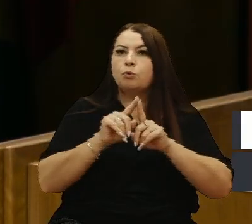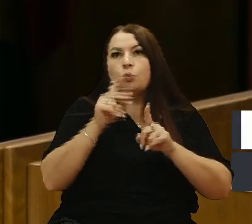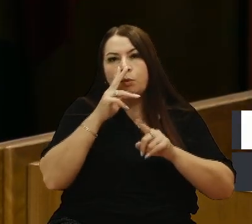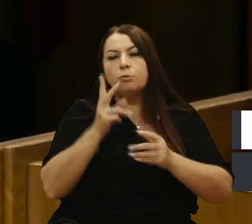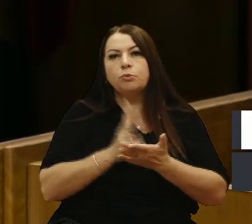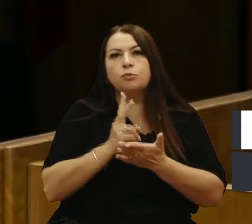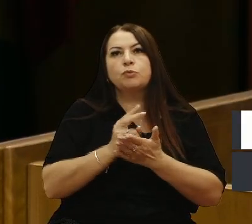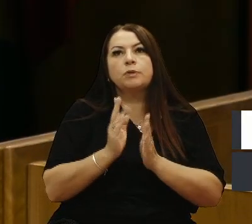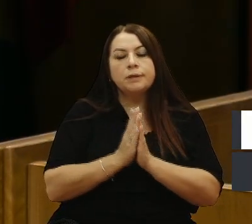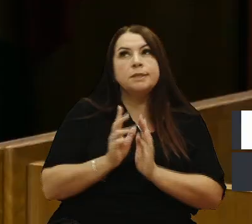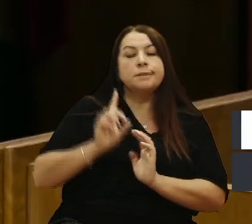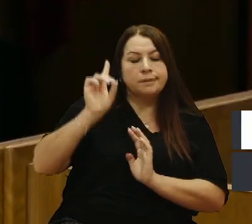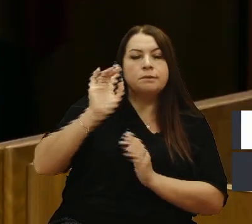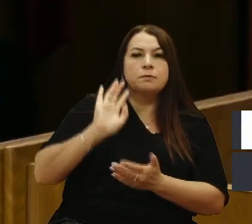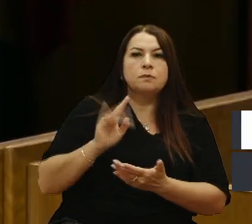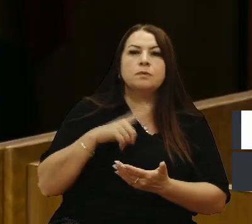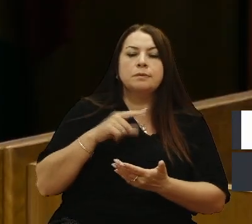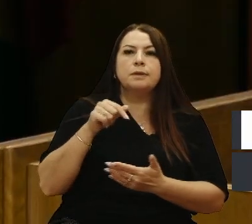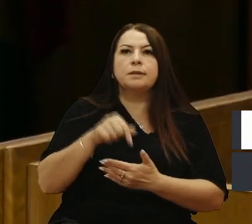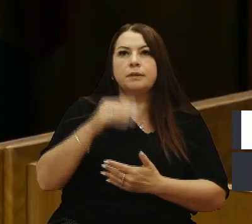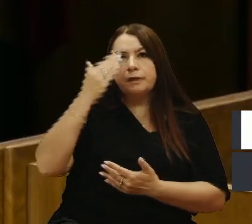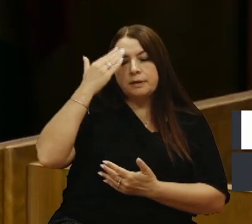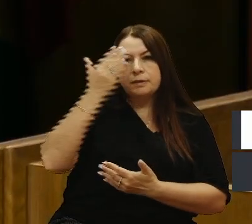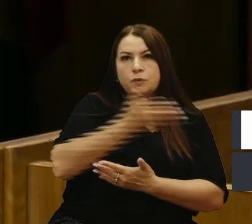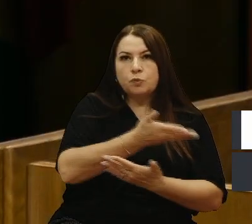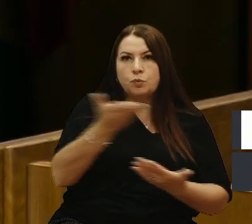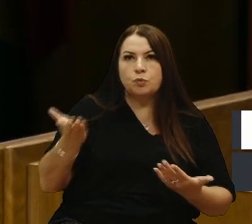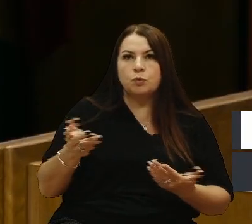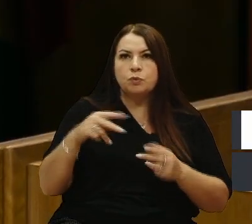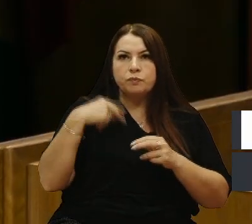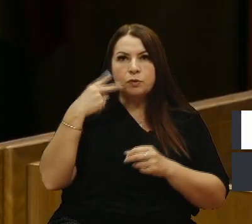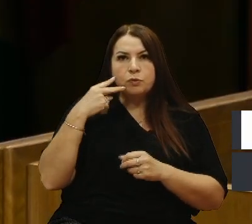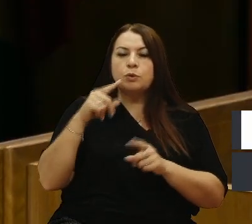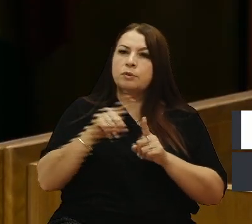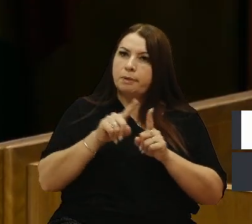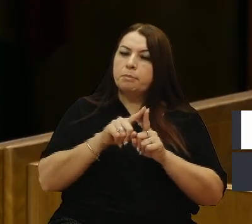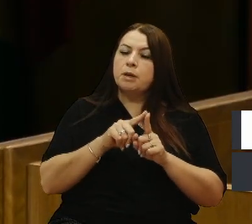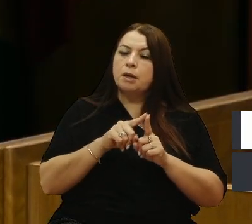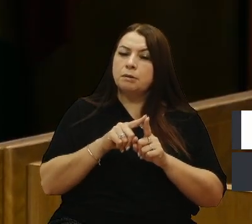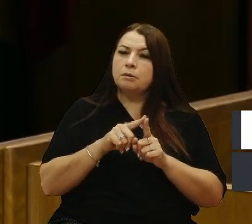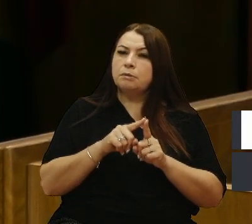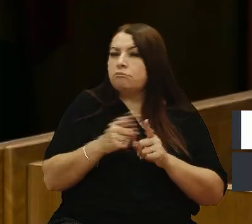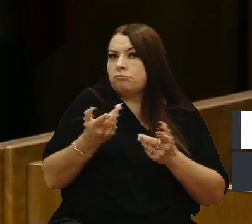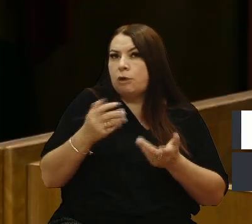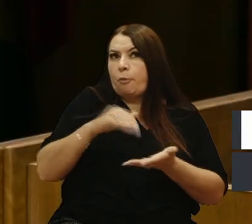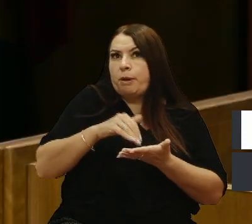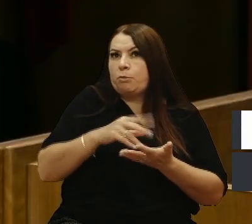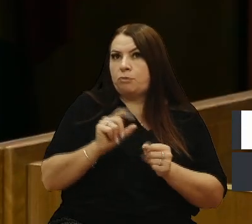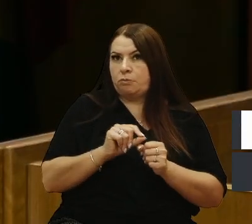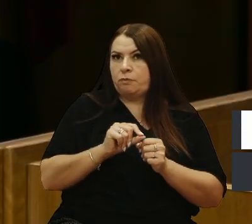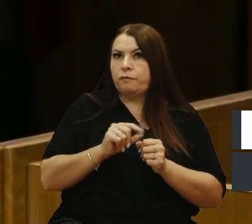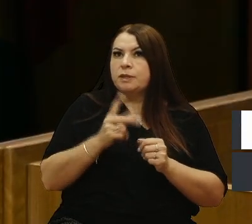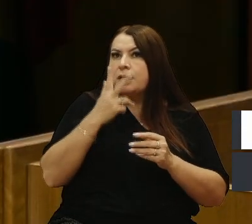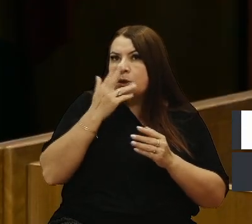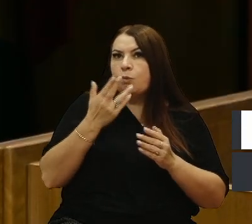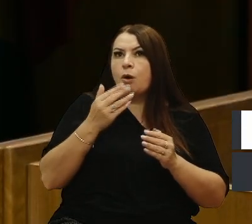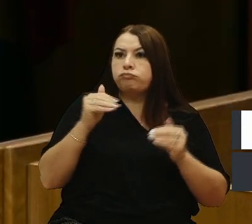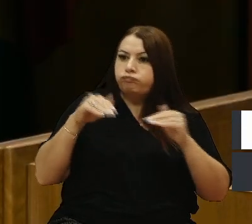sido, graças a Deus, tenho que agradecer a todos os pares aqui, eu também devo isso, é o mínimo. Eu acho que tem que haver